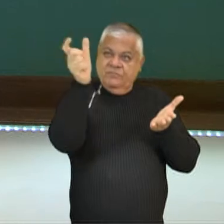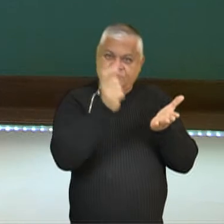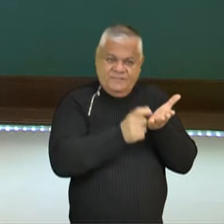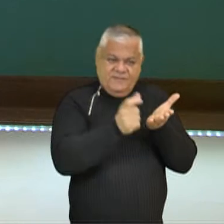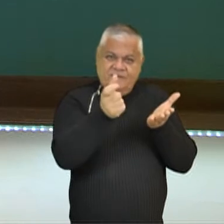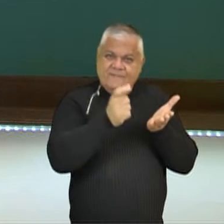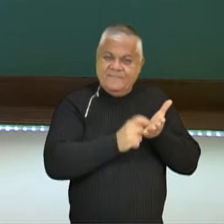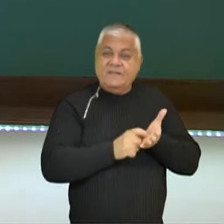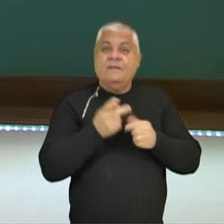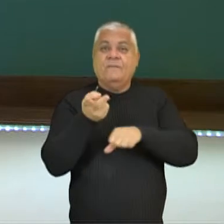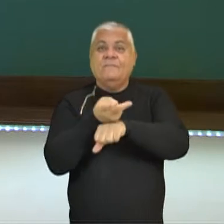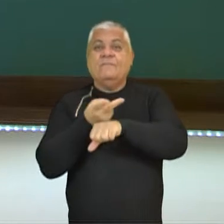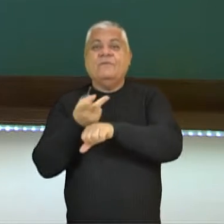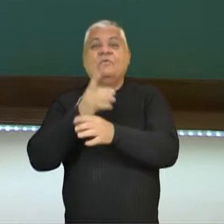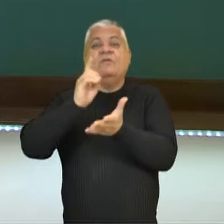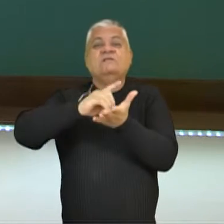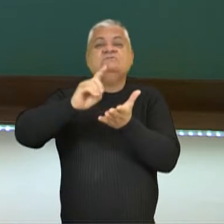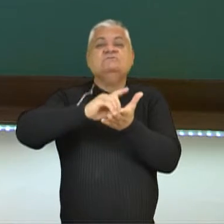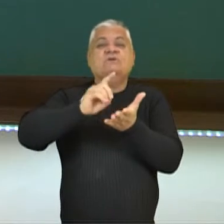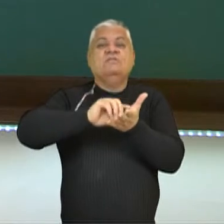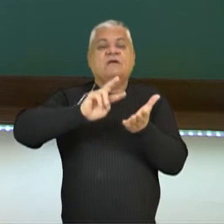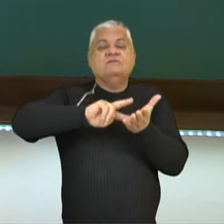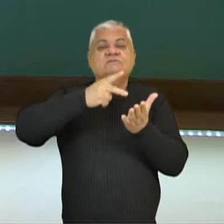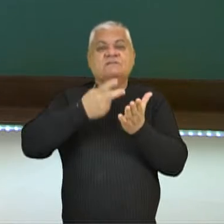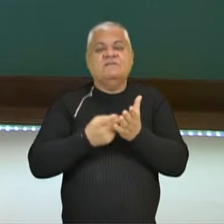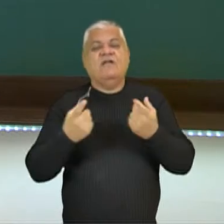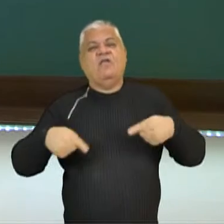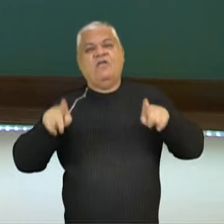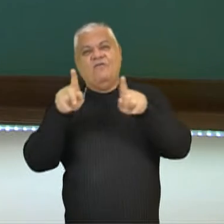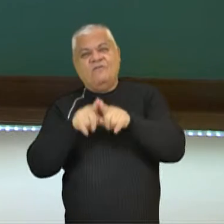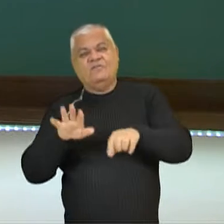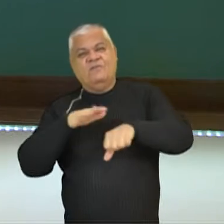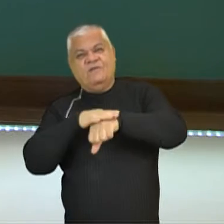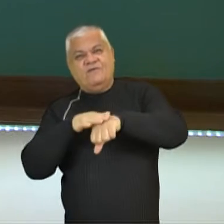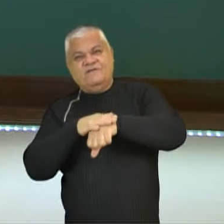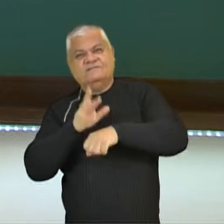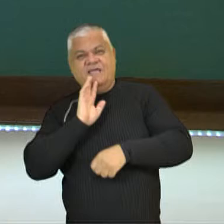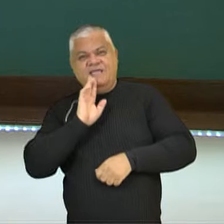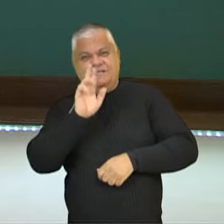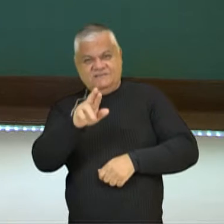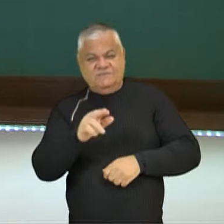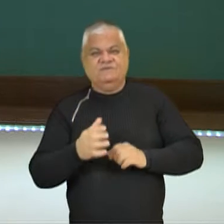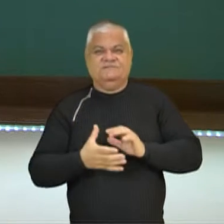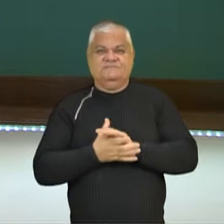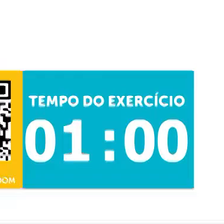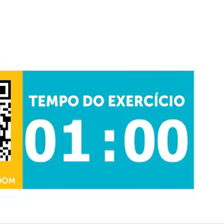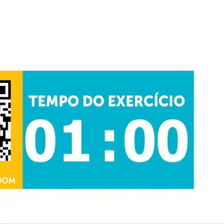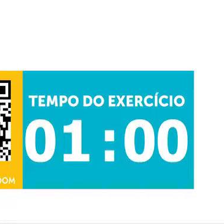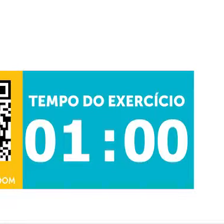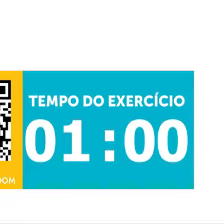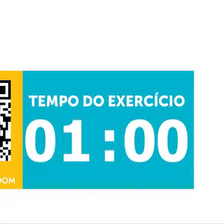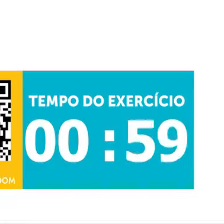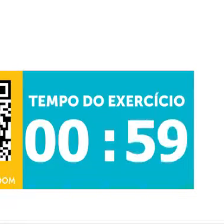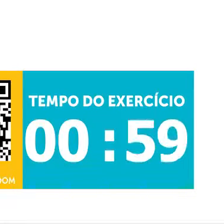você achou diferentes nesse fragmento e eu volto já já comentando as respostas dos conteúdos com vocês.